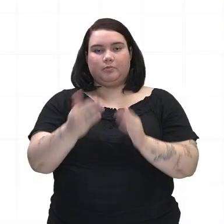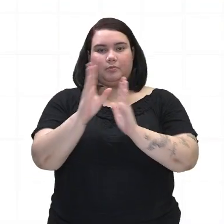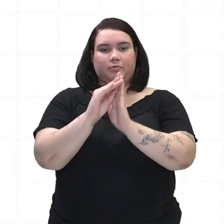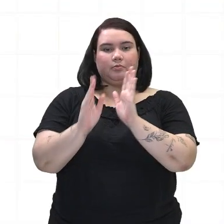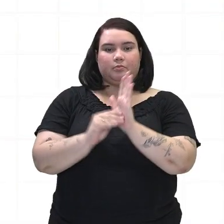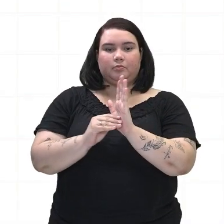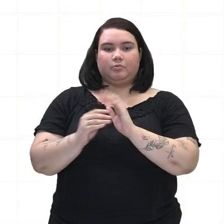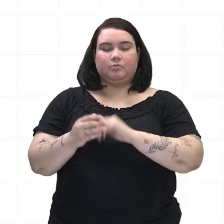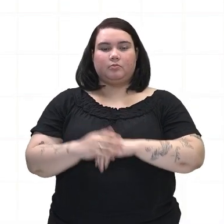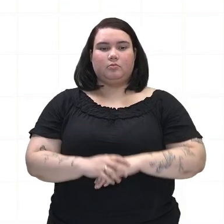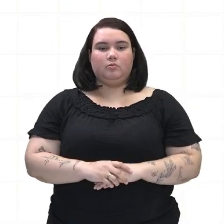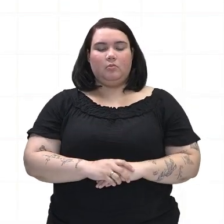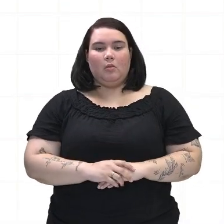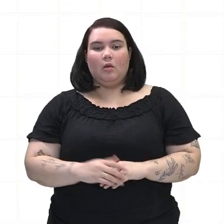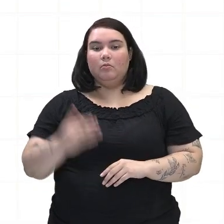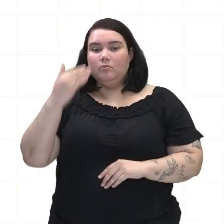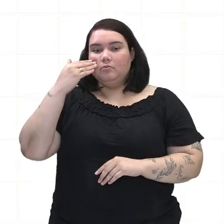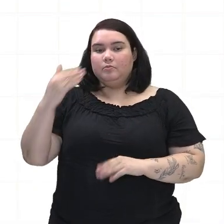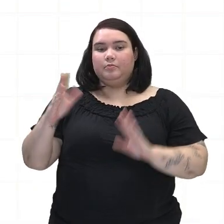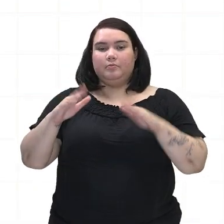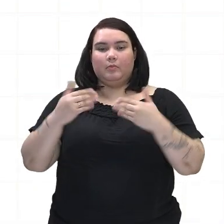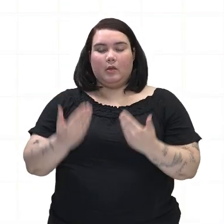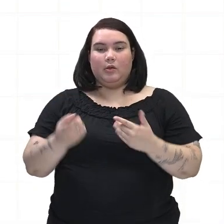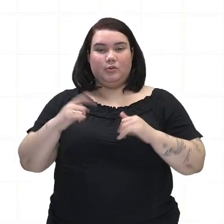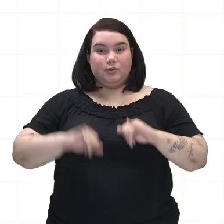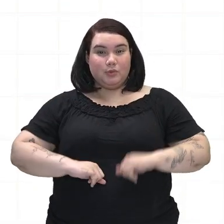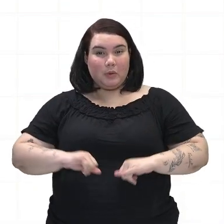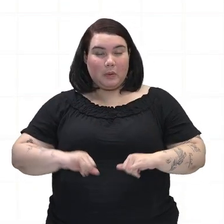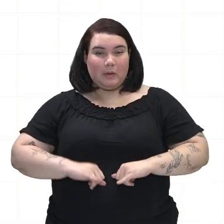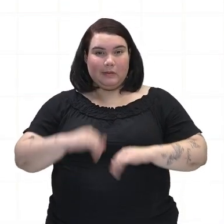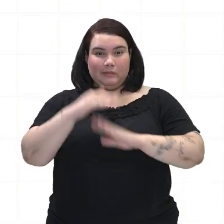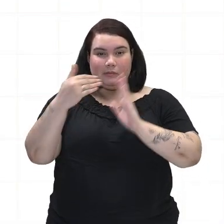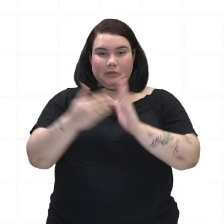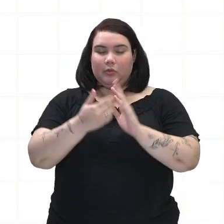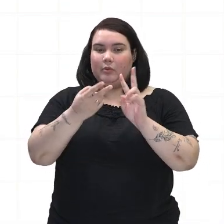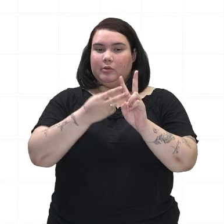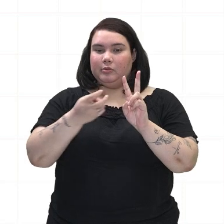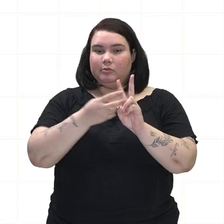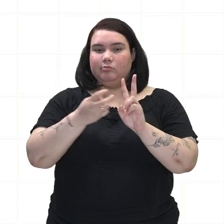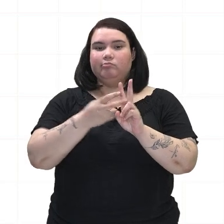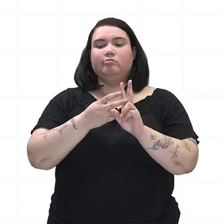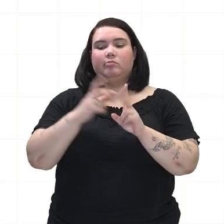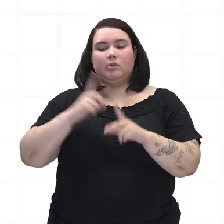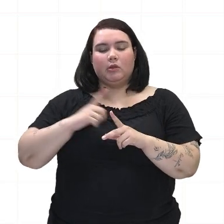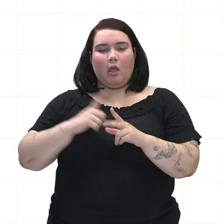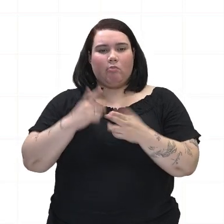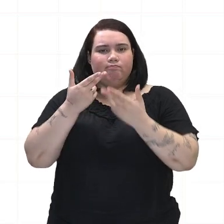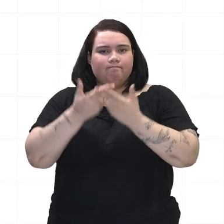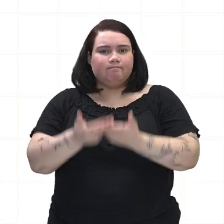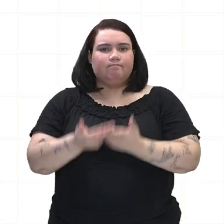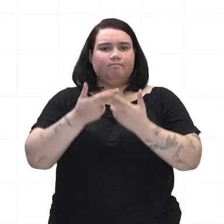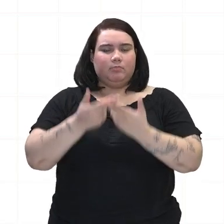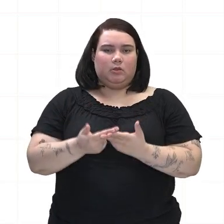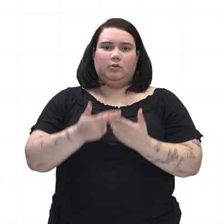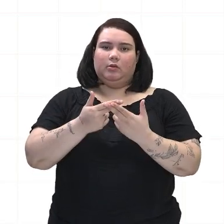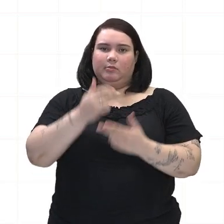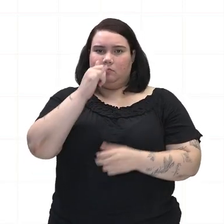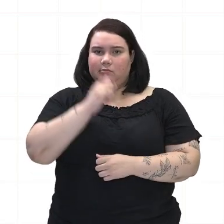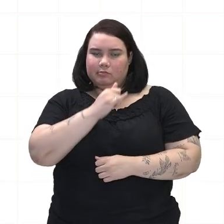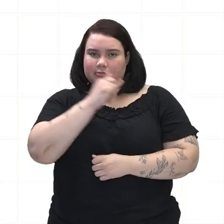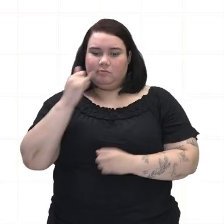conteúdo, mas apesar de todas essas questões, os indígenas sim vão resistir, tá? Tem que